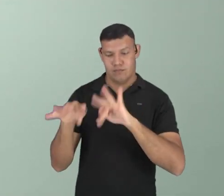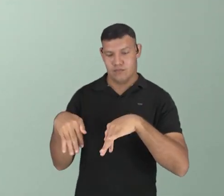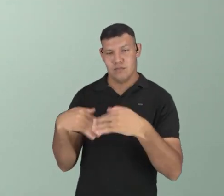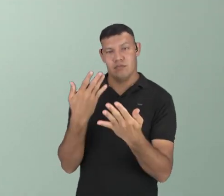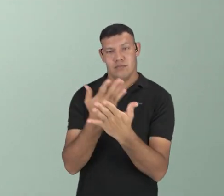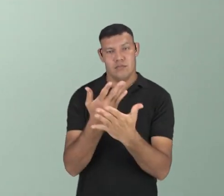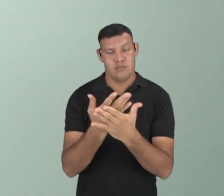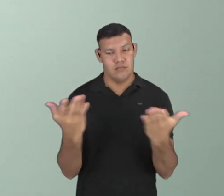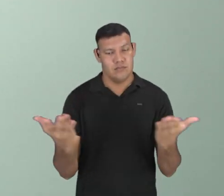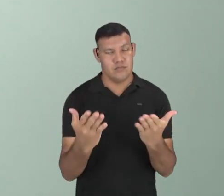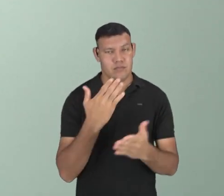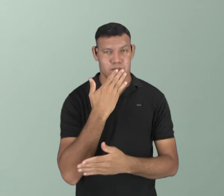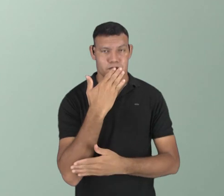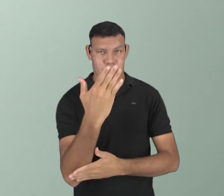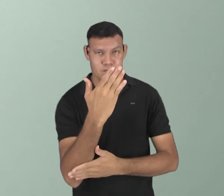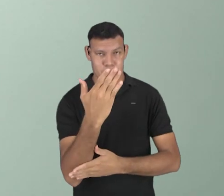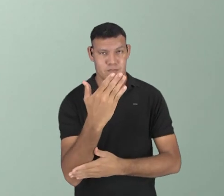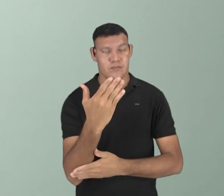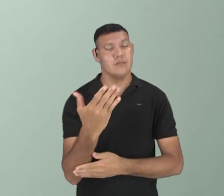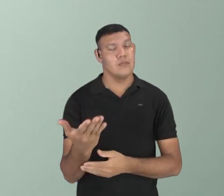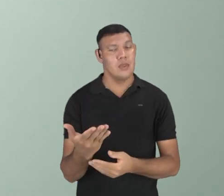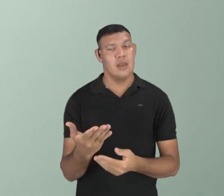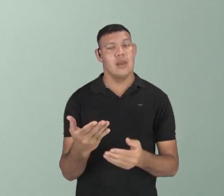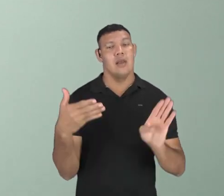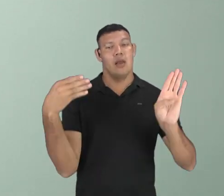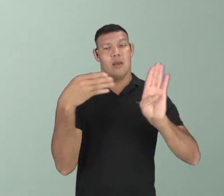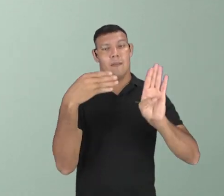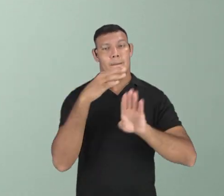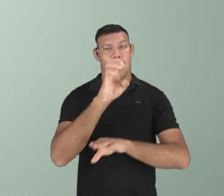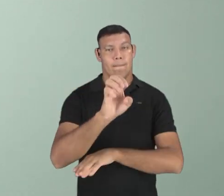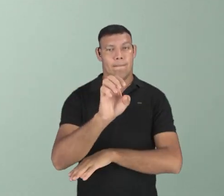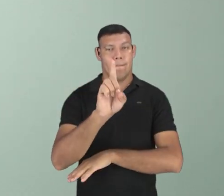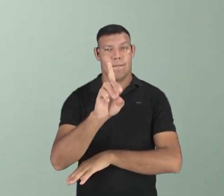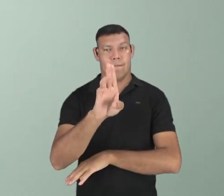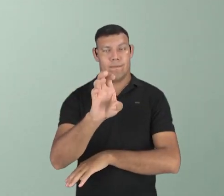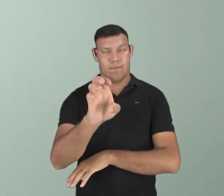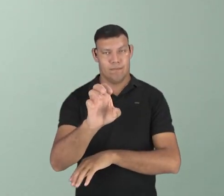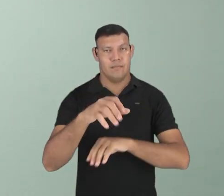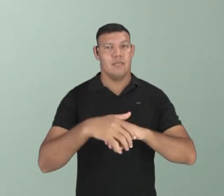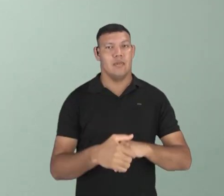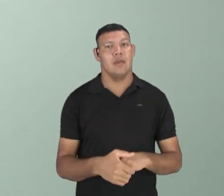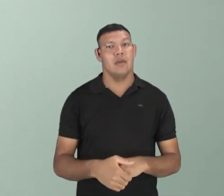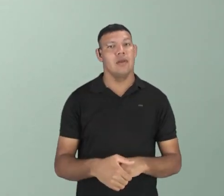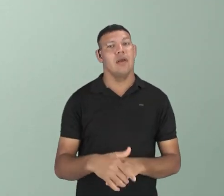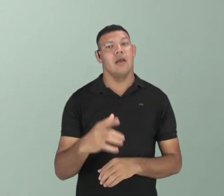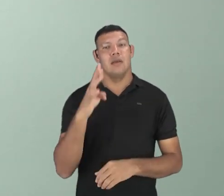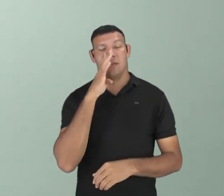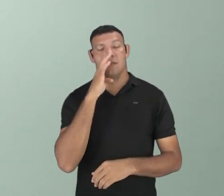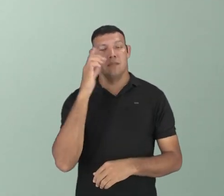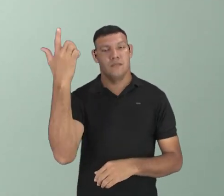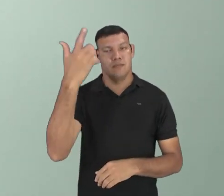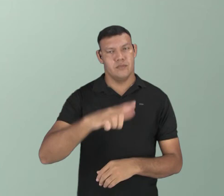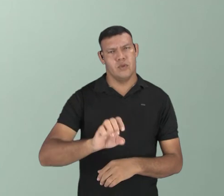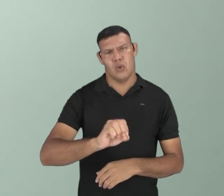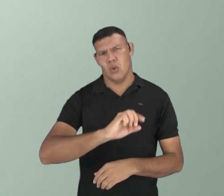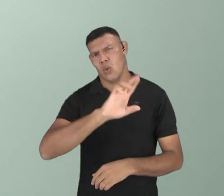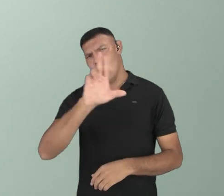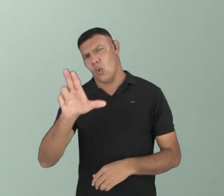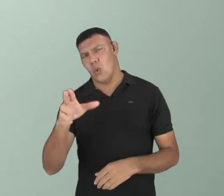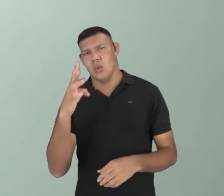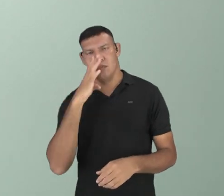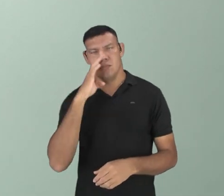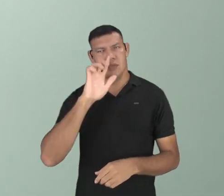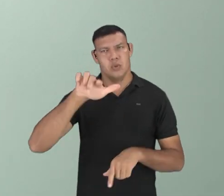eu quero te fazer um convite para você acessar a plataforma educ lá você pode Rever essa aula ou assistir